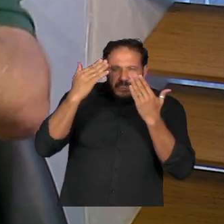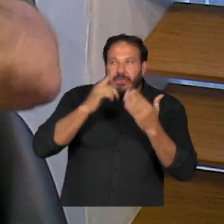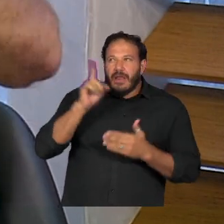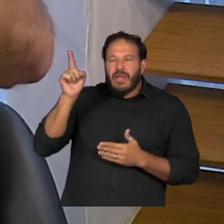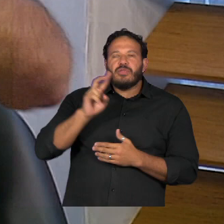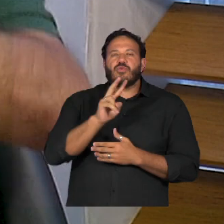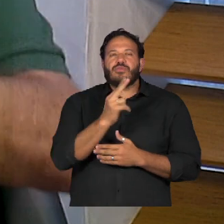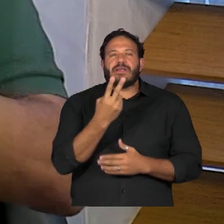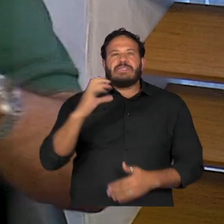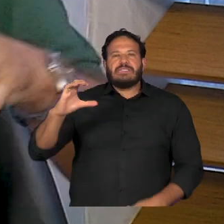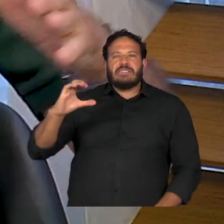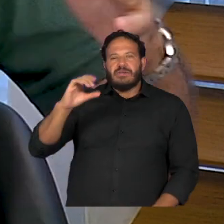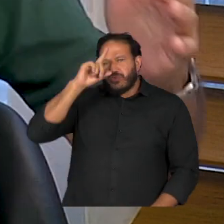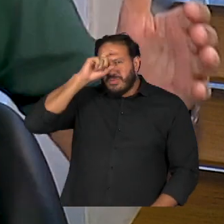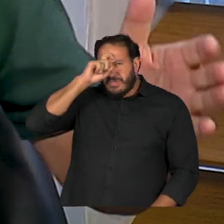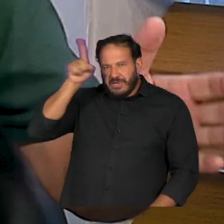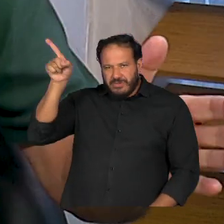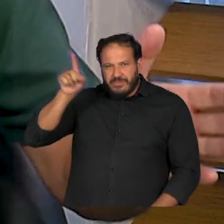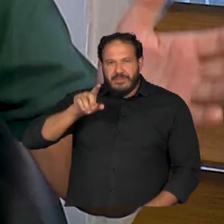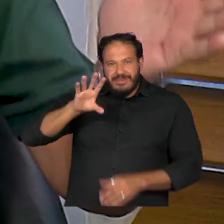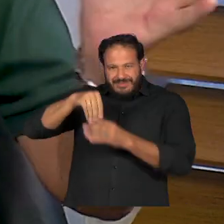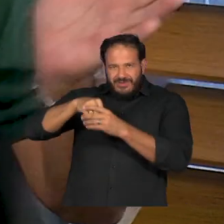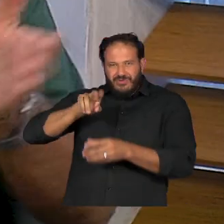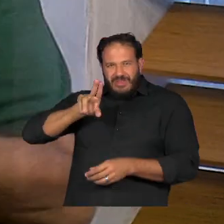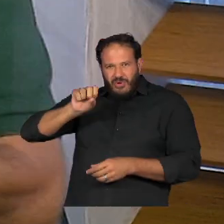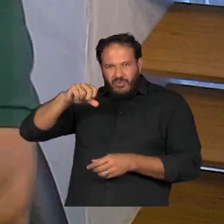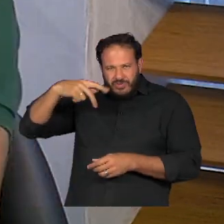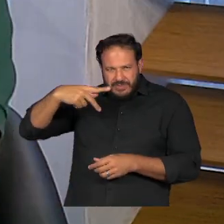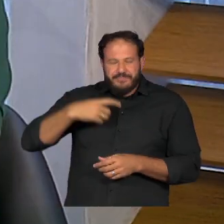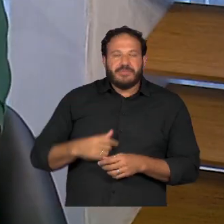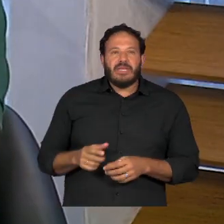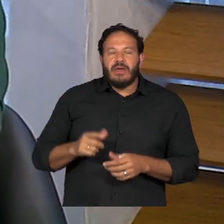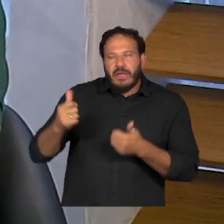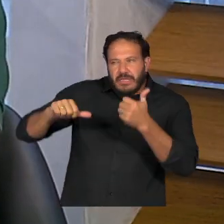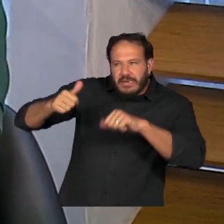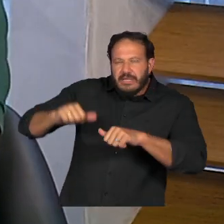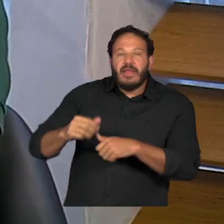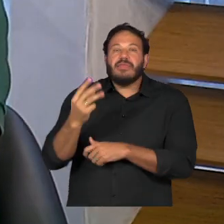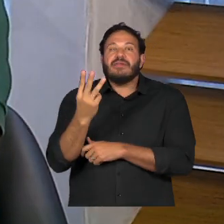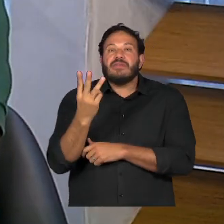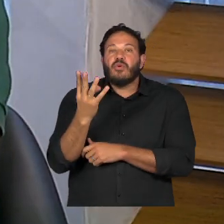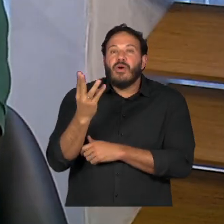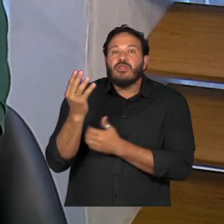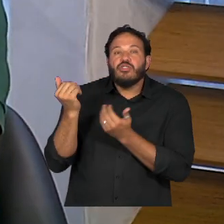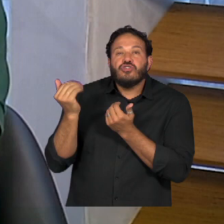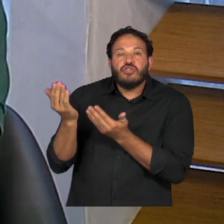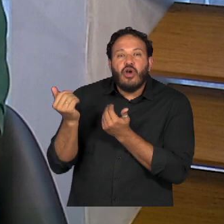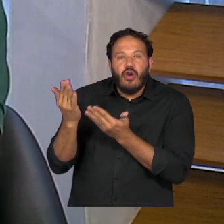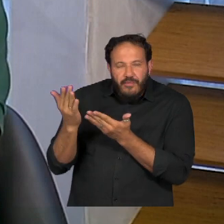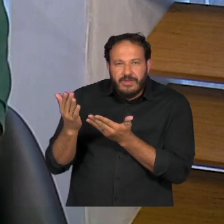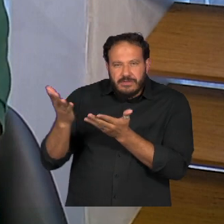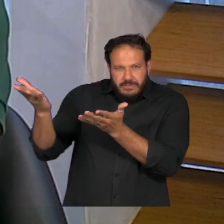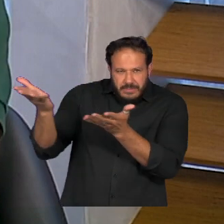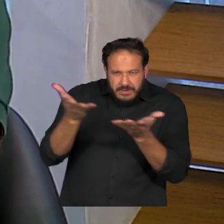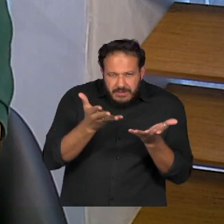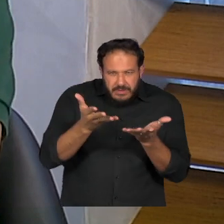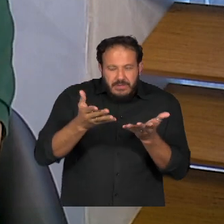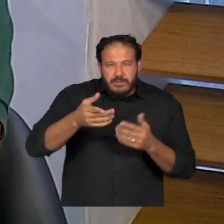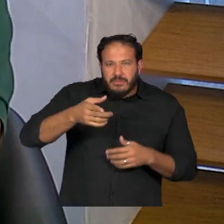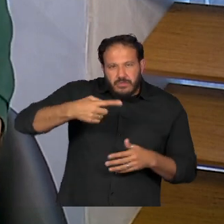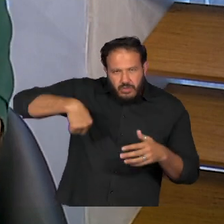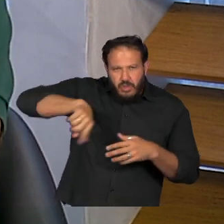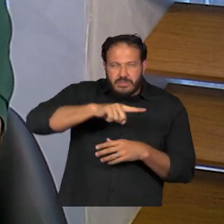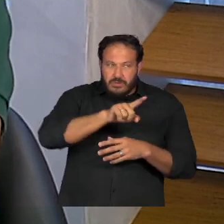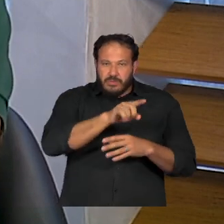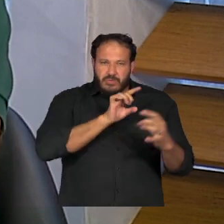jovens indicados pela did foram participaram desse programa e Recebemos um feedback deles